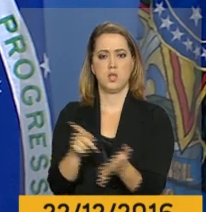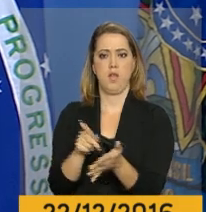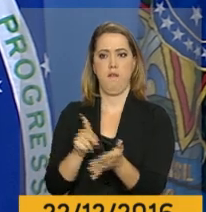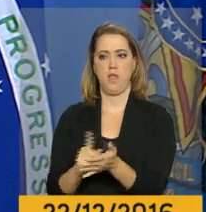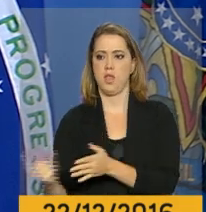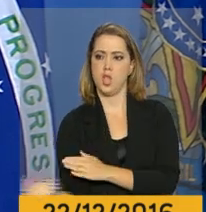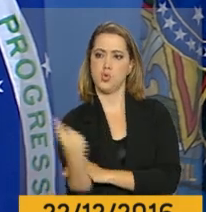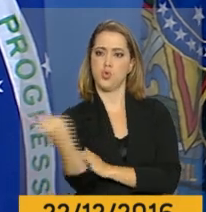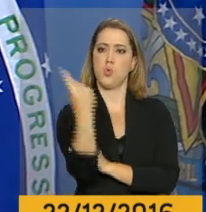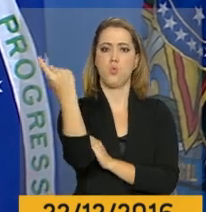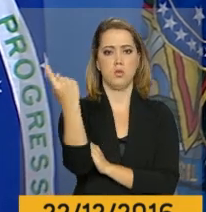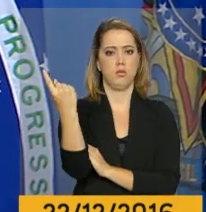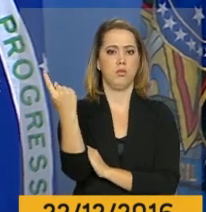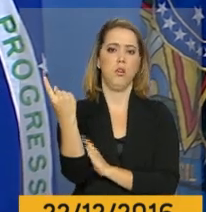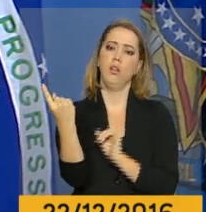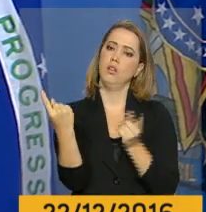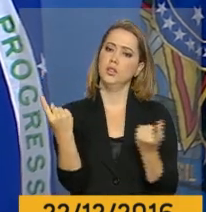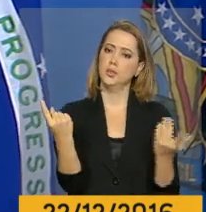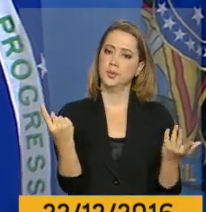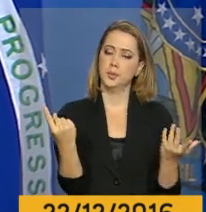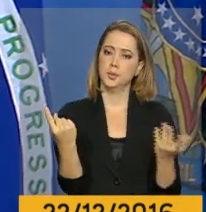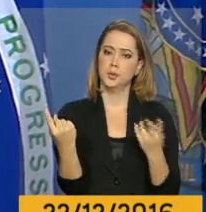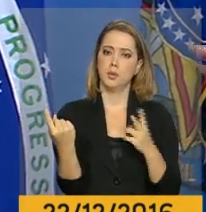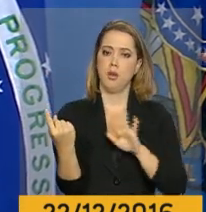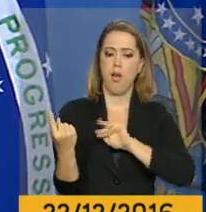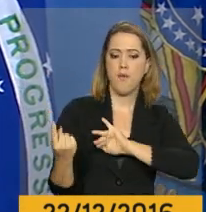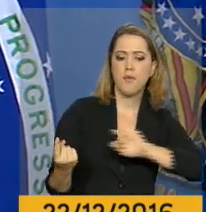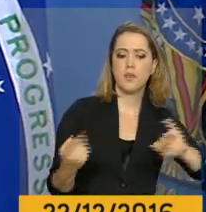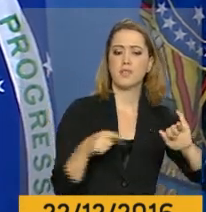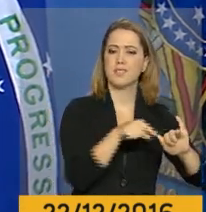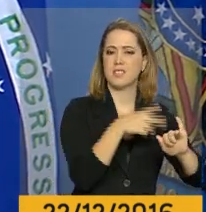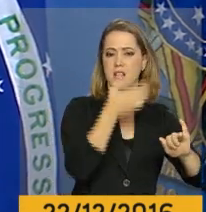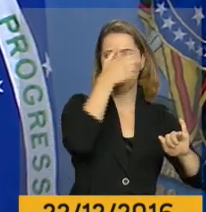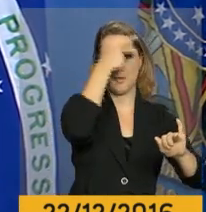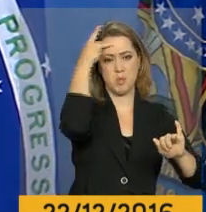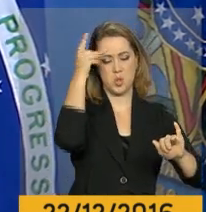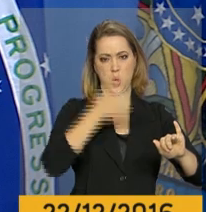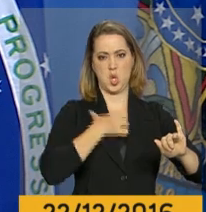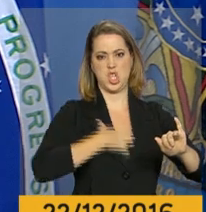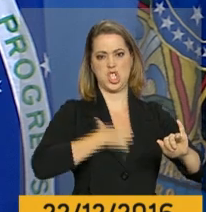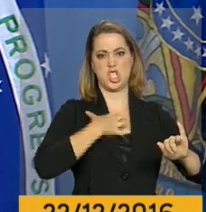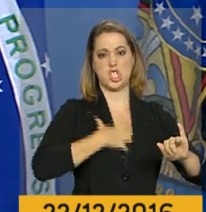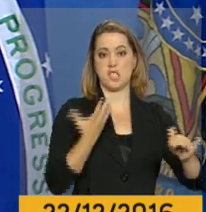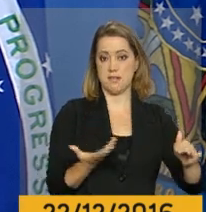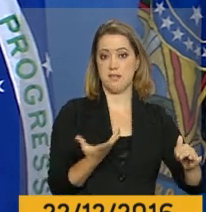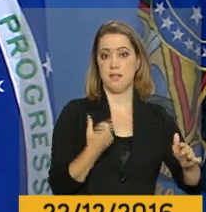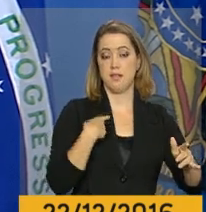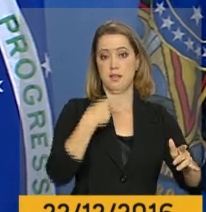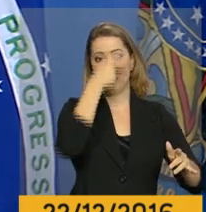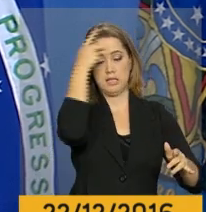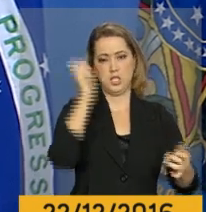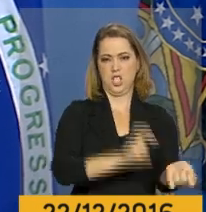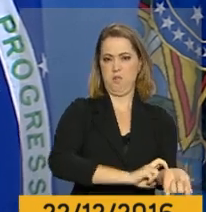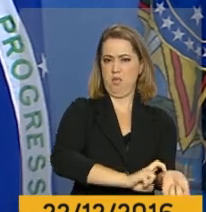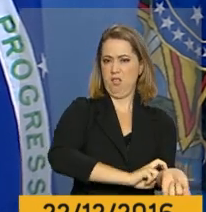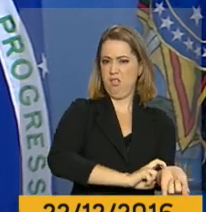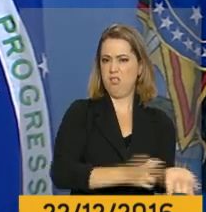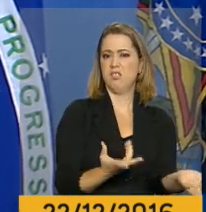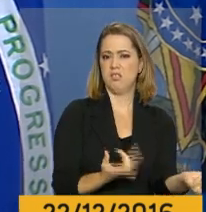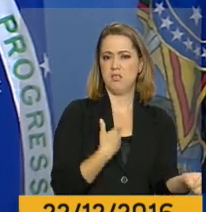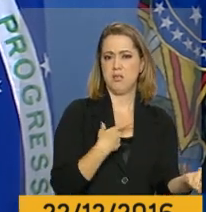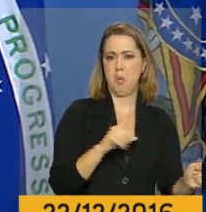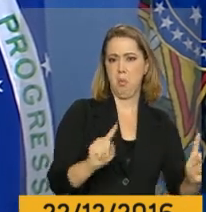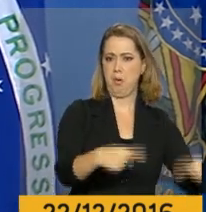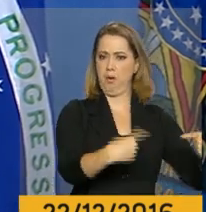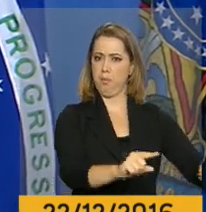lado, afastar aqueles que são raivosos, aqueles que usam, digamos, a irritação para